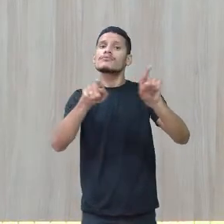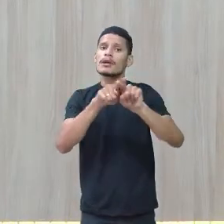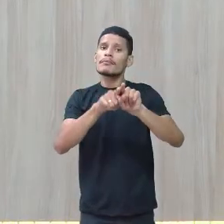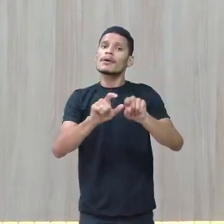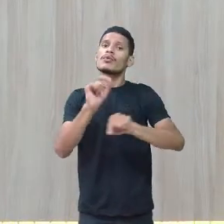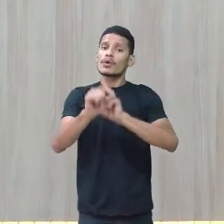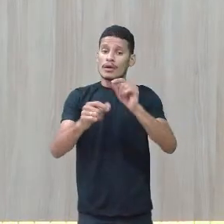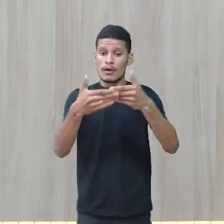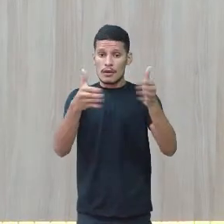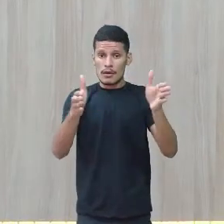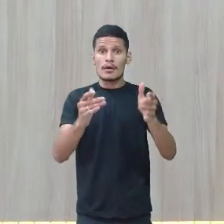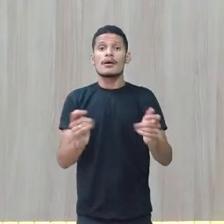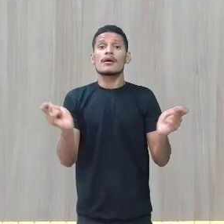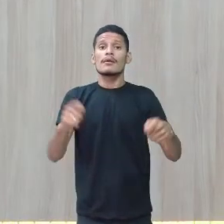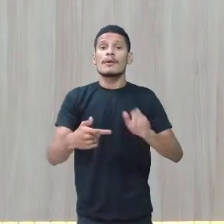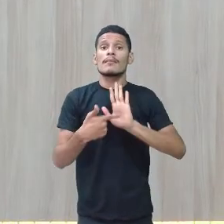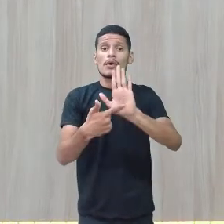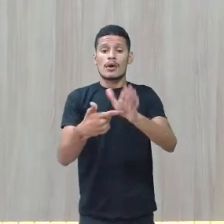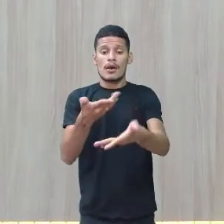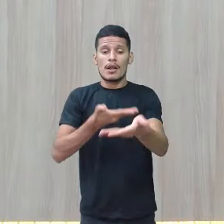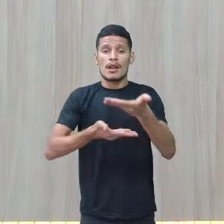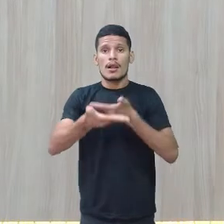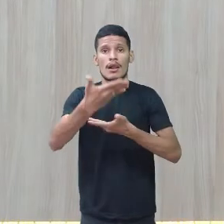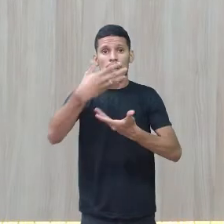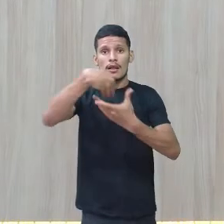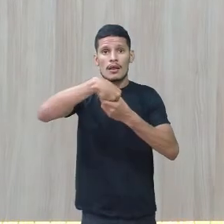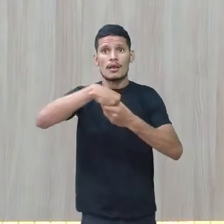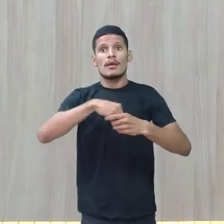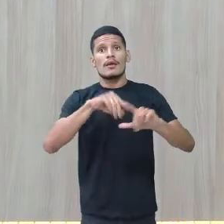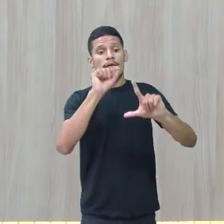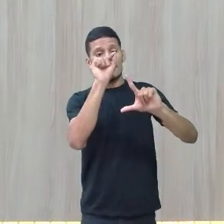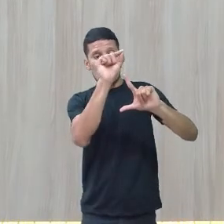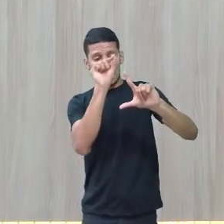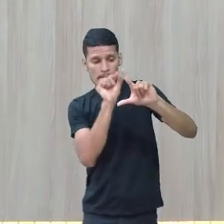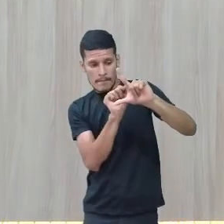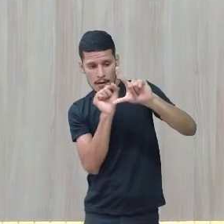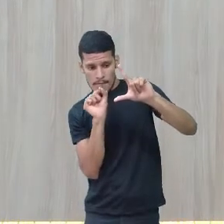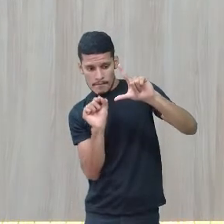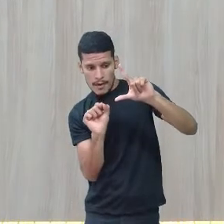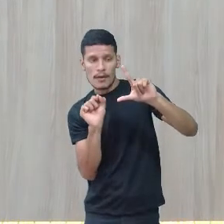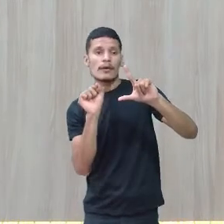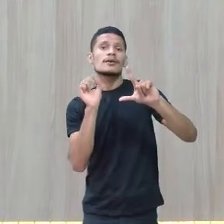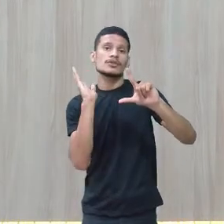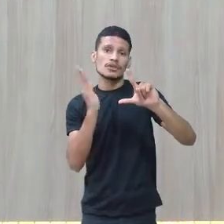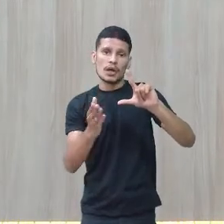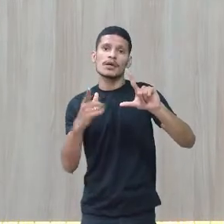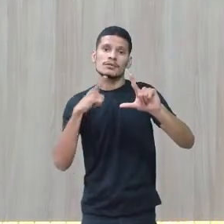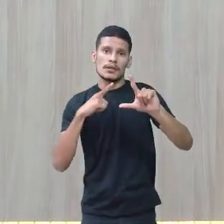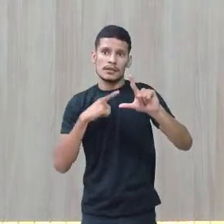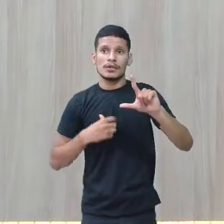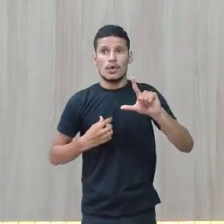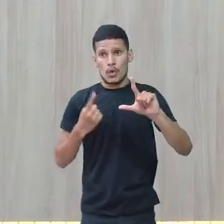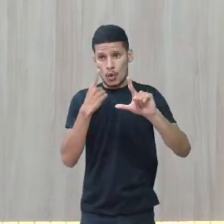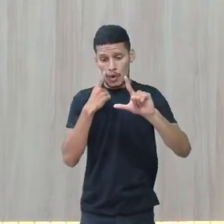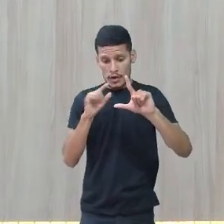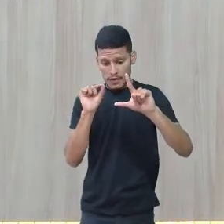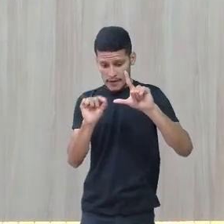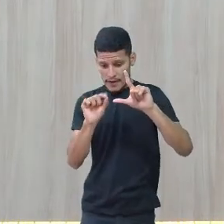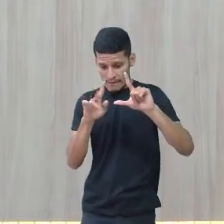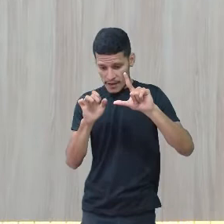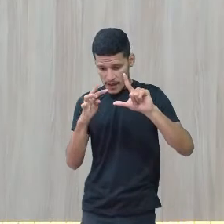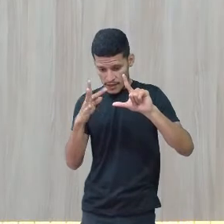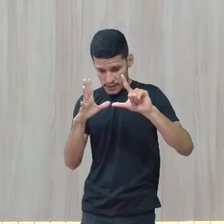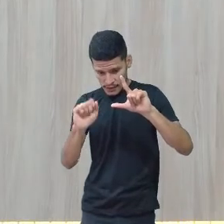abertura, ela está sendo relacionada com o ponto do vértice que está ali de maiúsculo. Então, vértice maiúsculo,